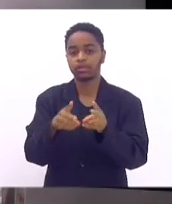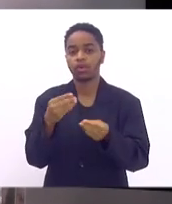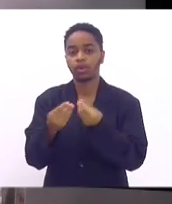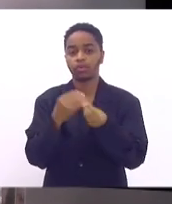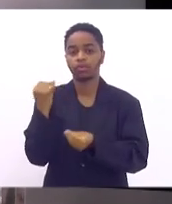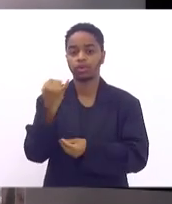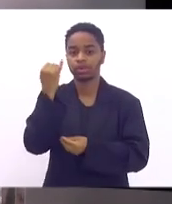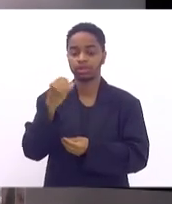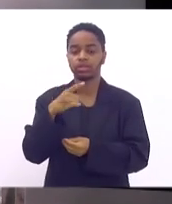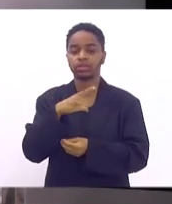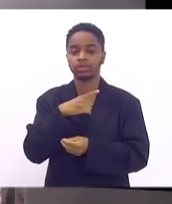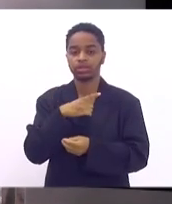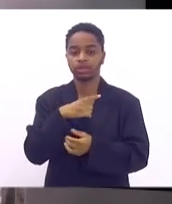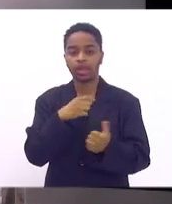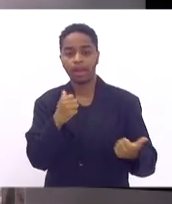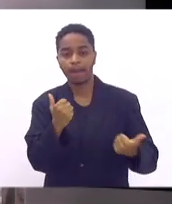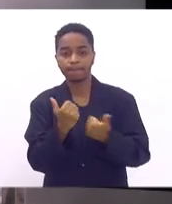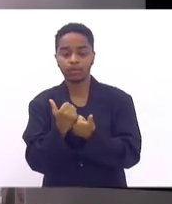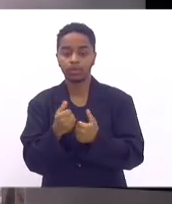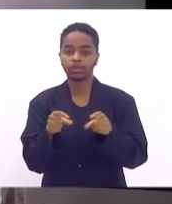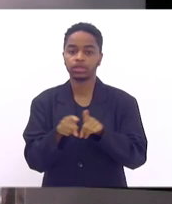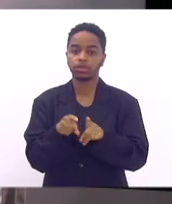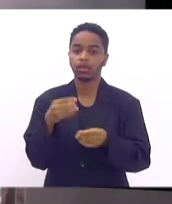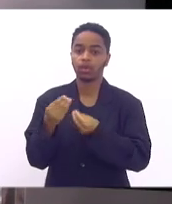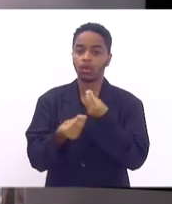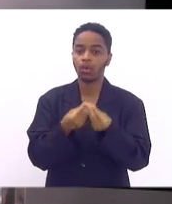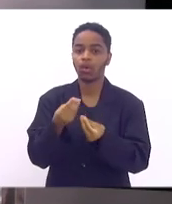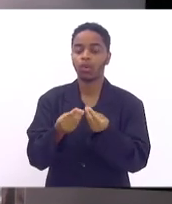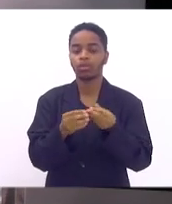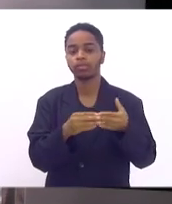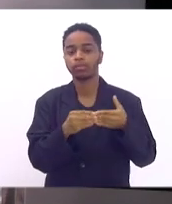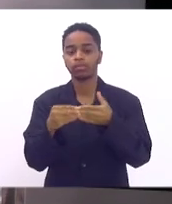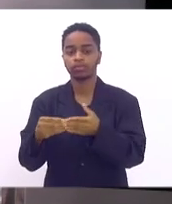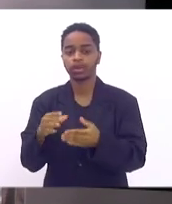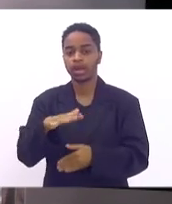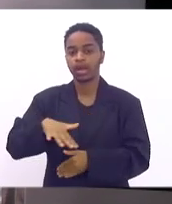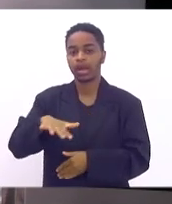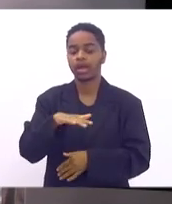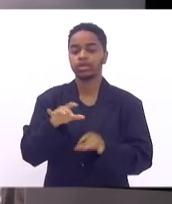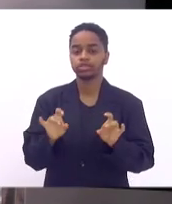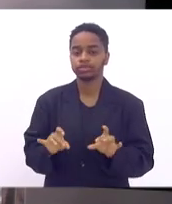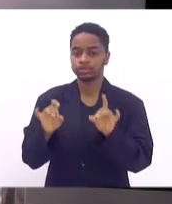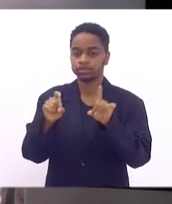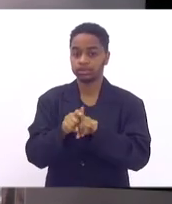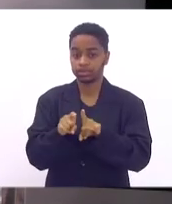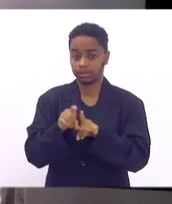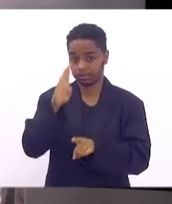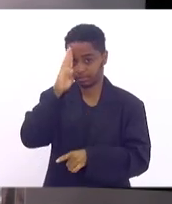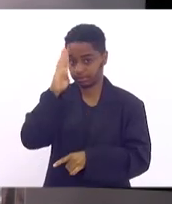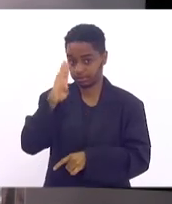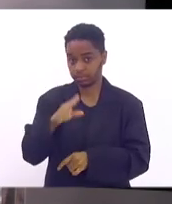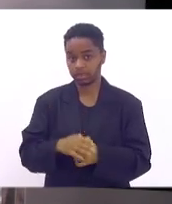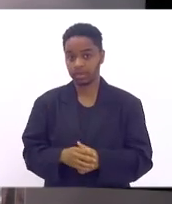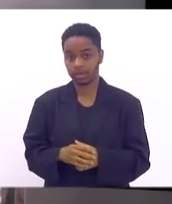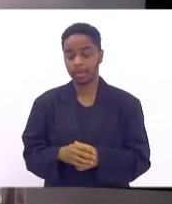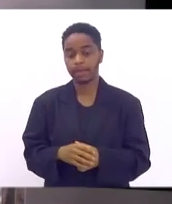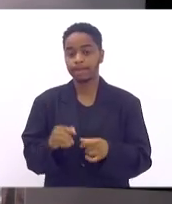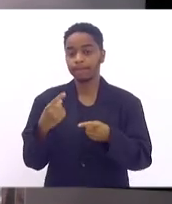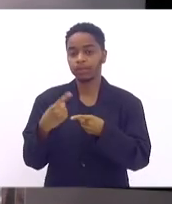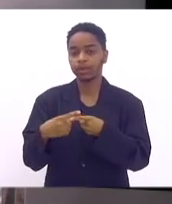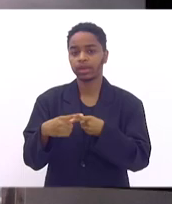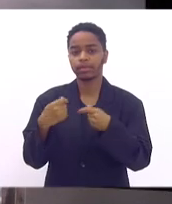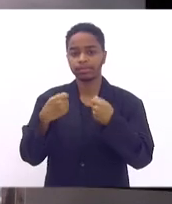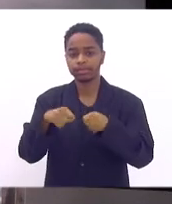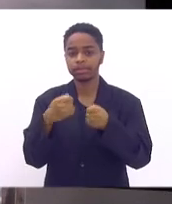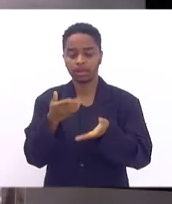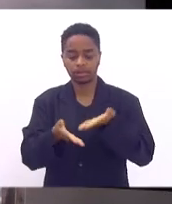apoio, né? Então, a gente tem essa questão do encaminhamento para os serviços especializados prioritariamente, que tem essa expertise no atendimento